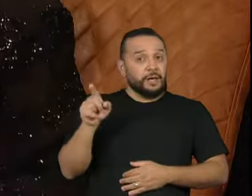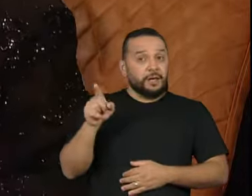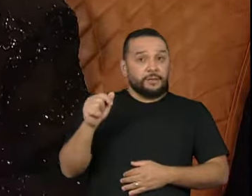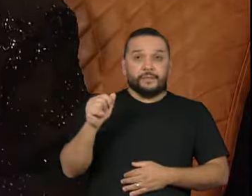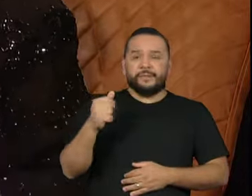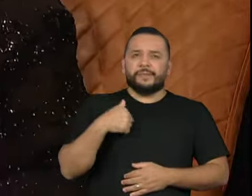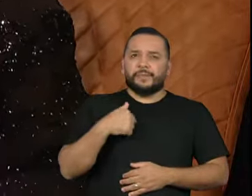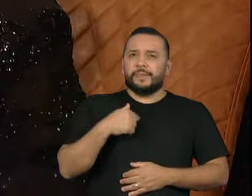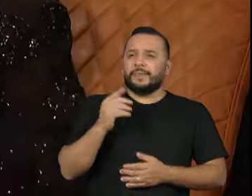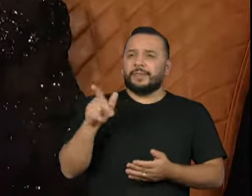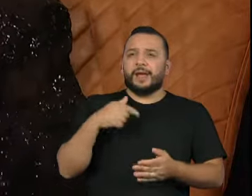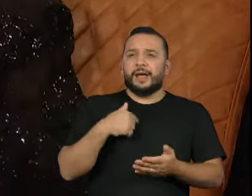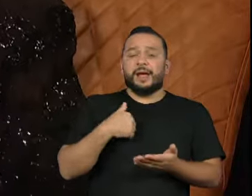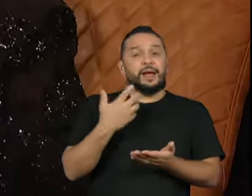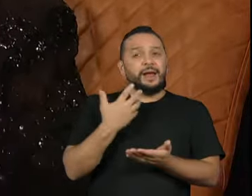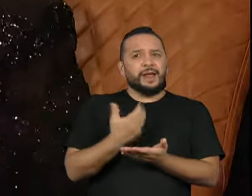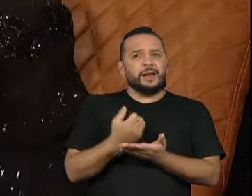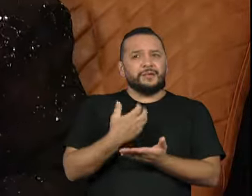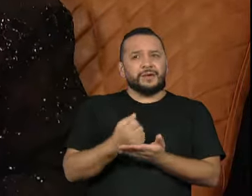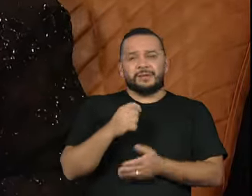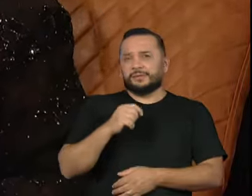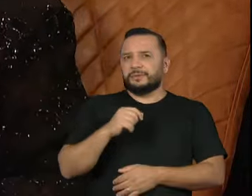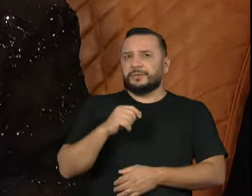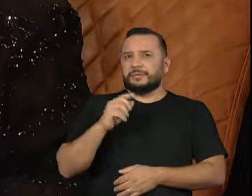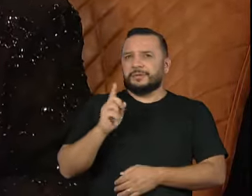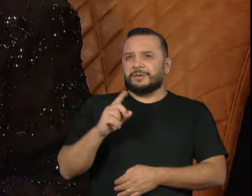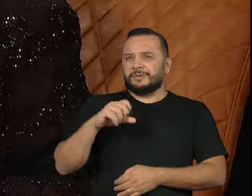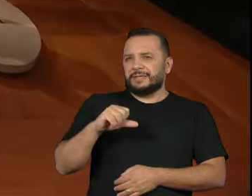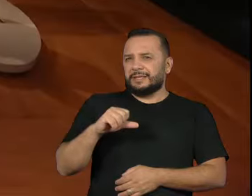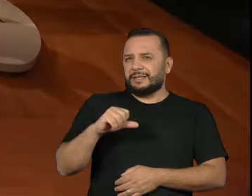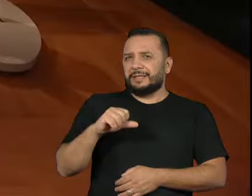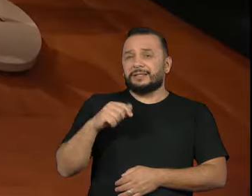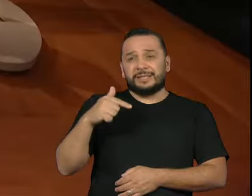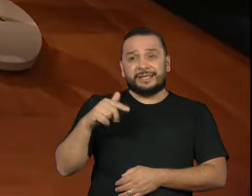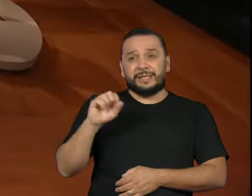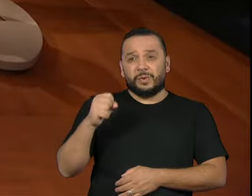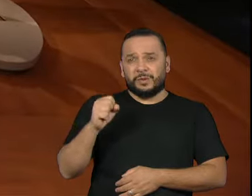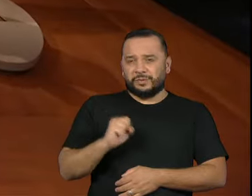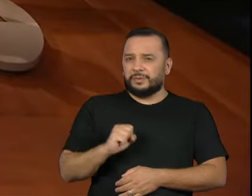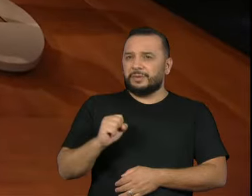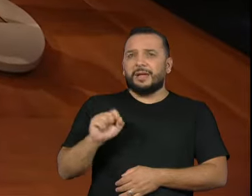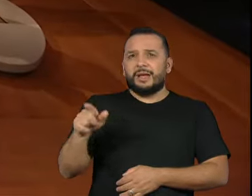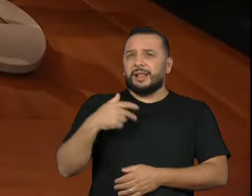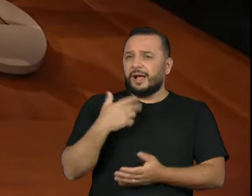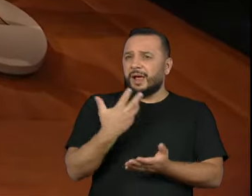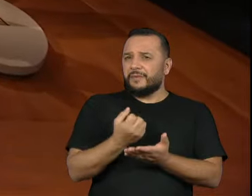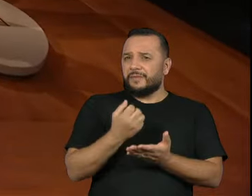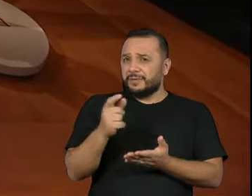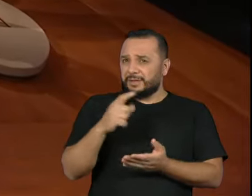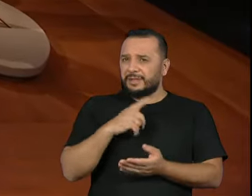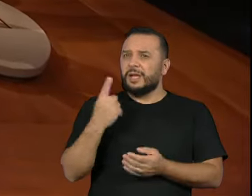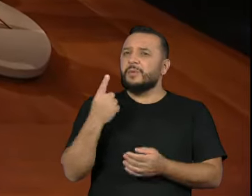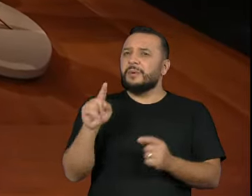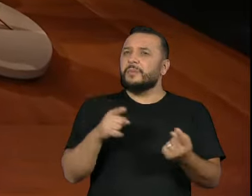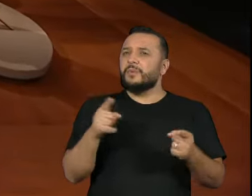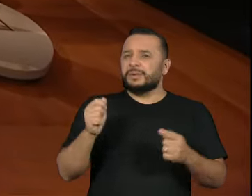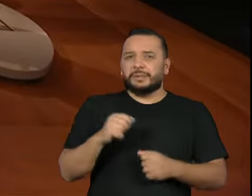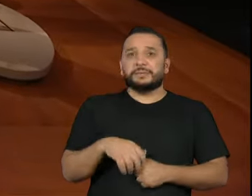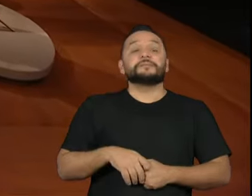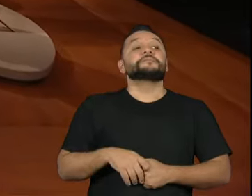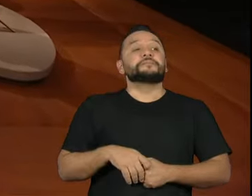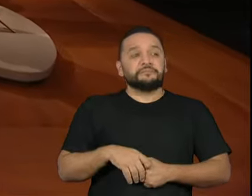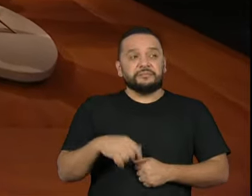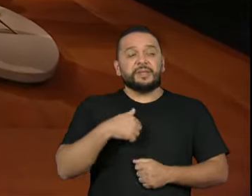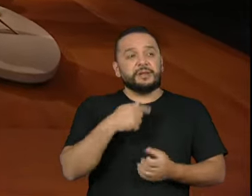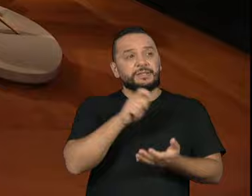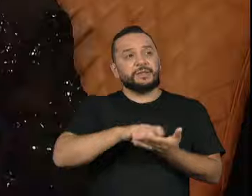está gravando. Era um 78, né? E ela está gravando um disco. Você não tem nenhuma música aí? E ele disse, olha, eu acabei